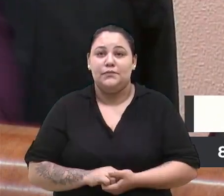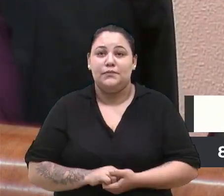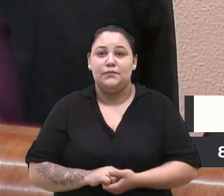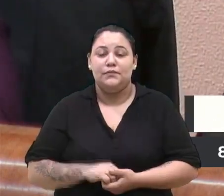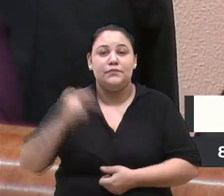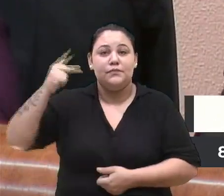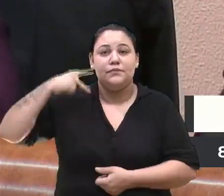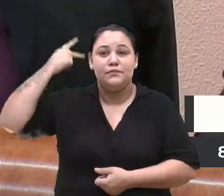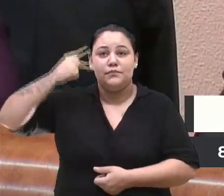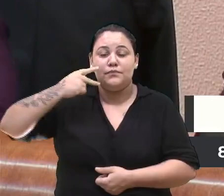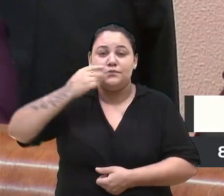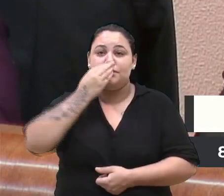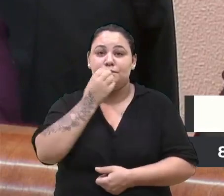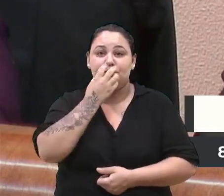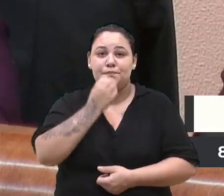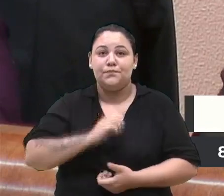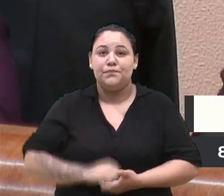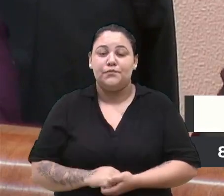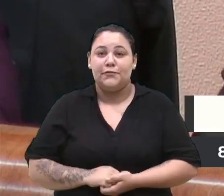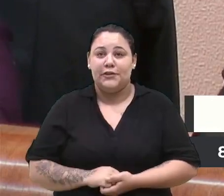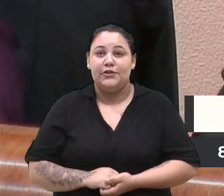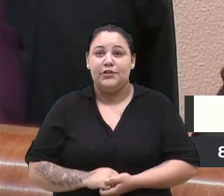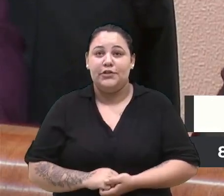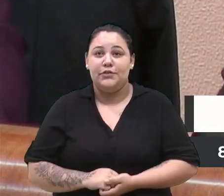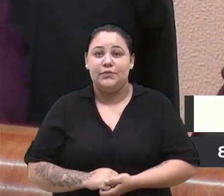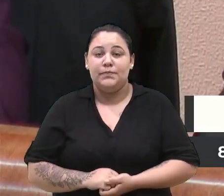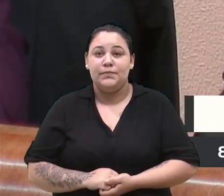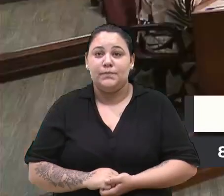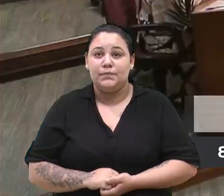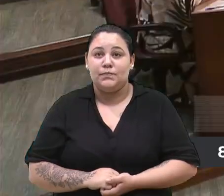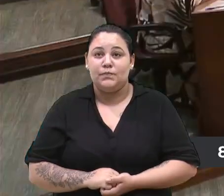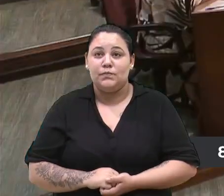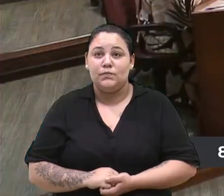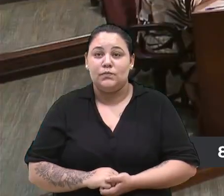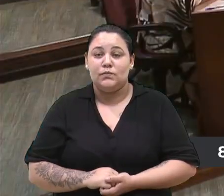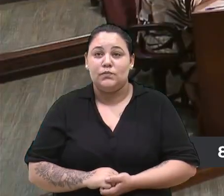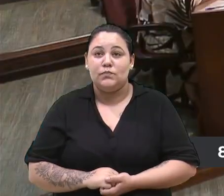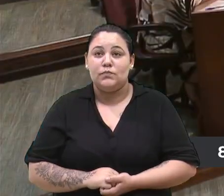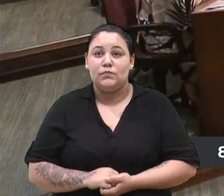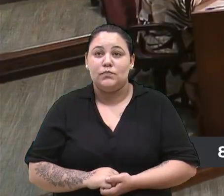Camilles. Aqui está Camilles.